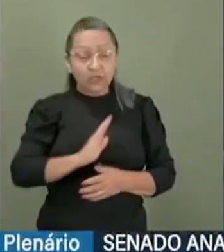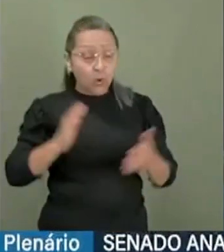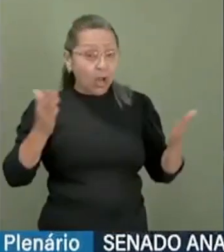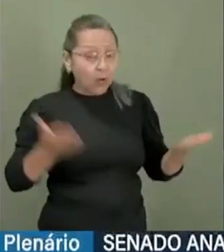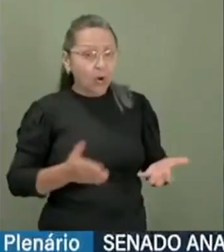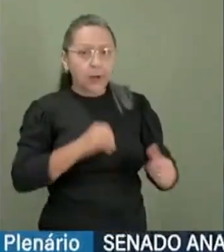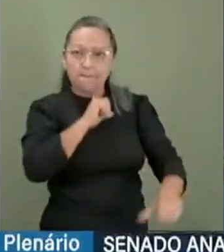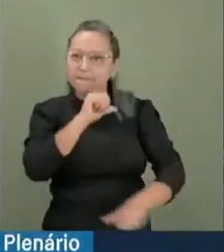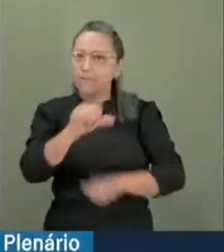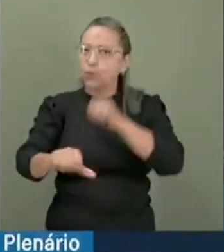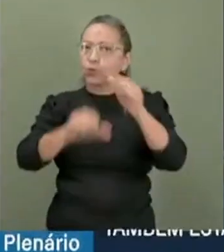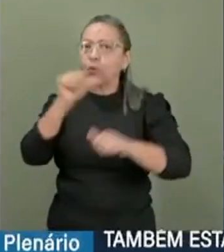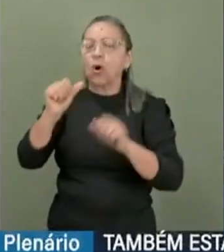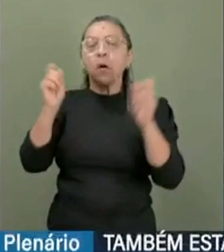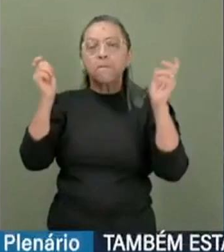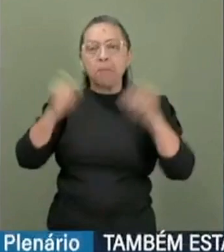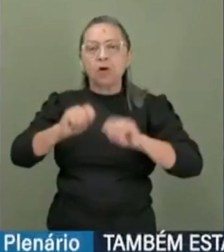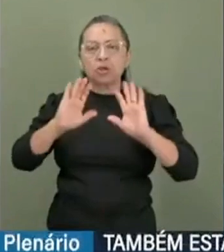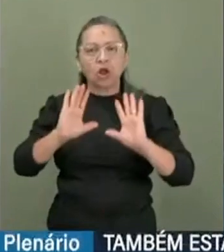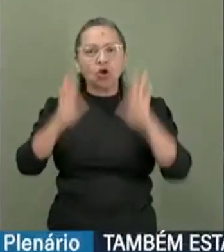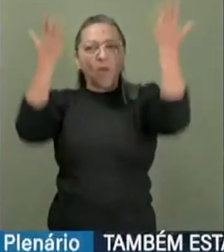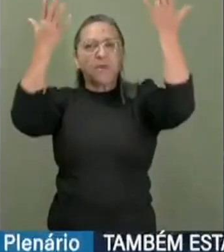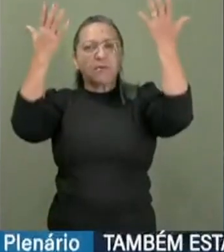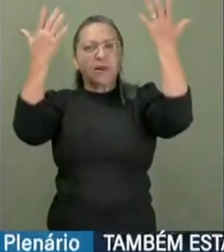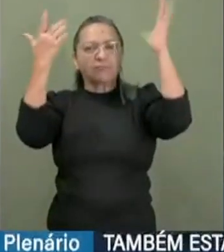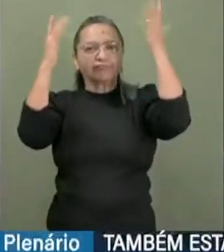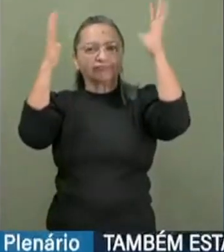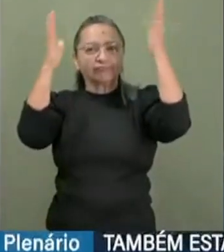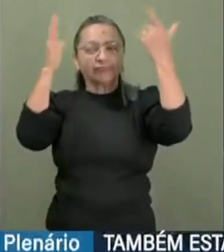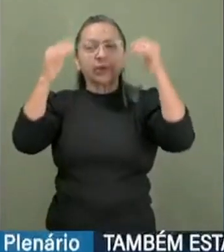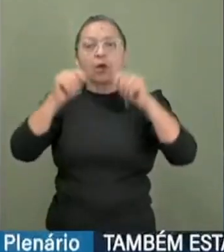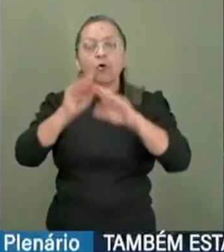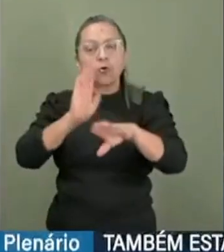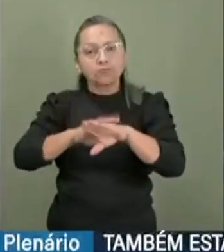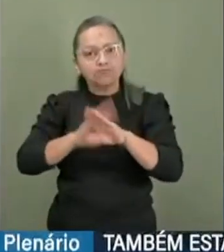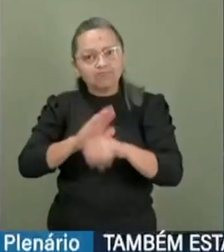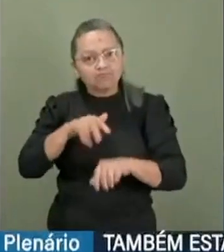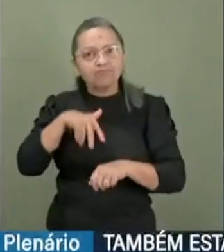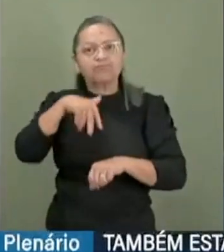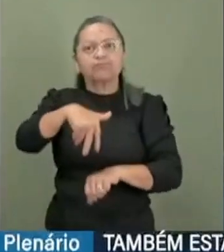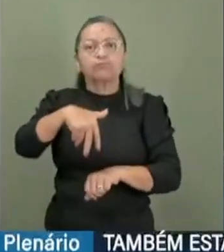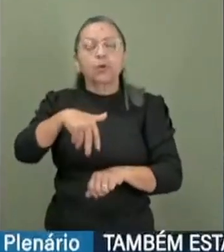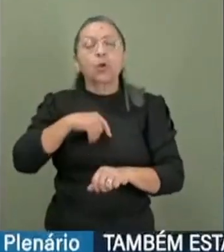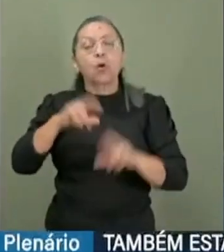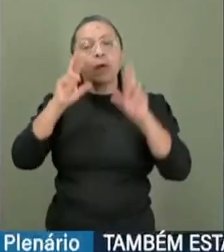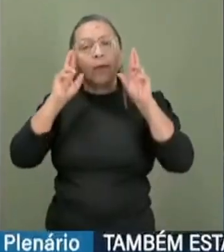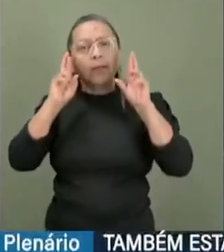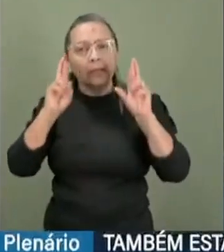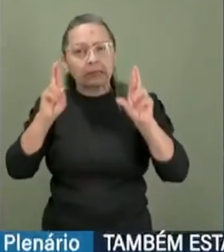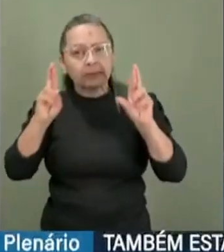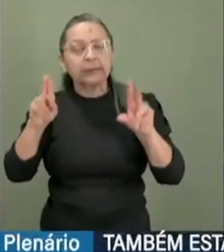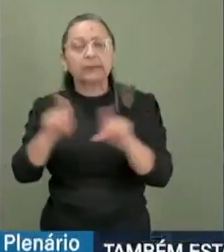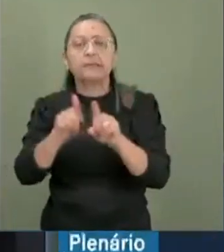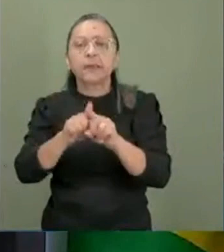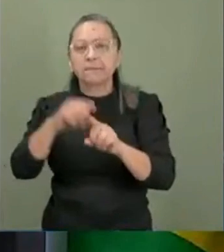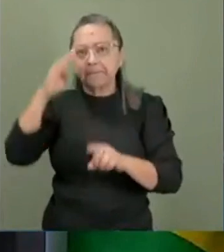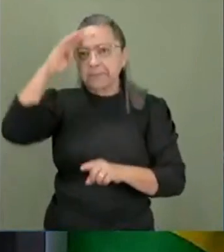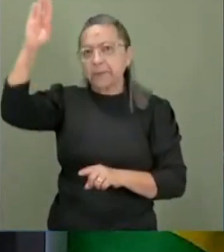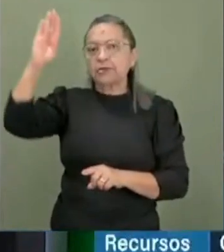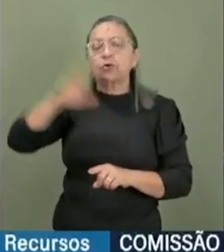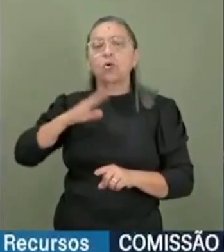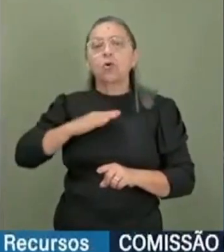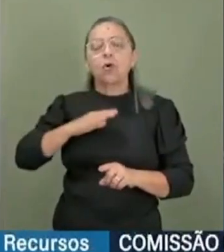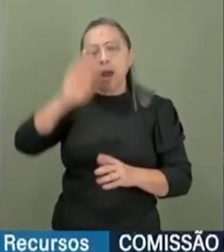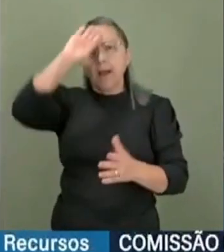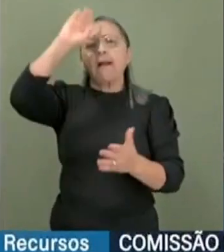pesadelo e pode comemorar agora com a com altivez com esperança e acima de tudo com